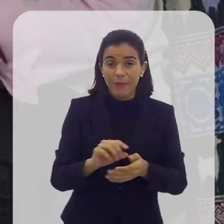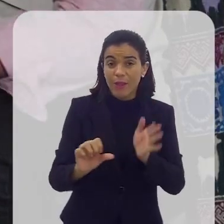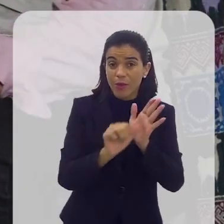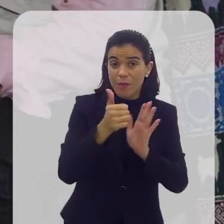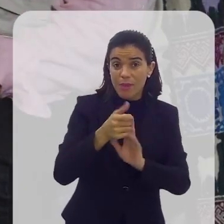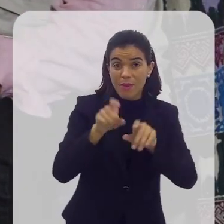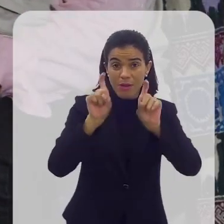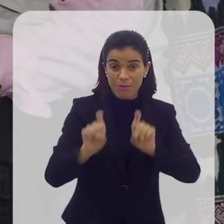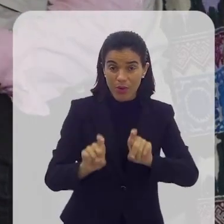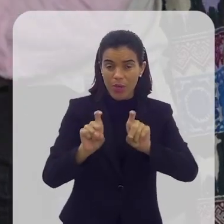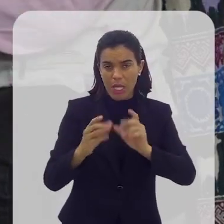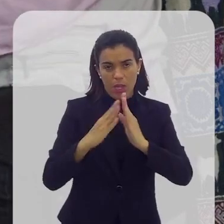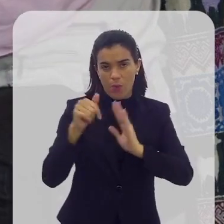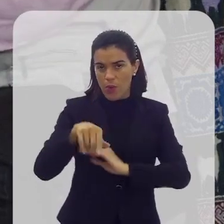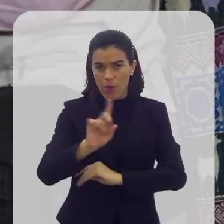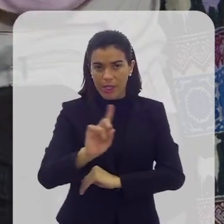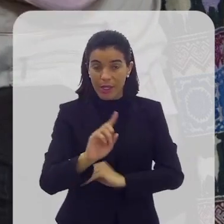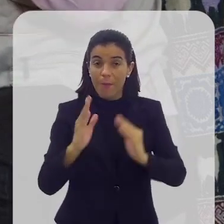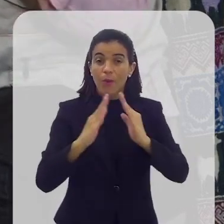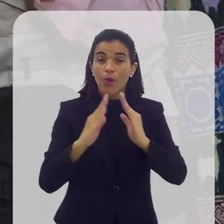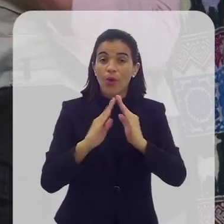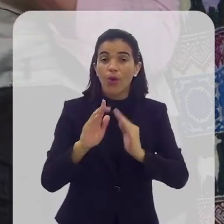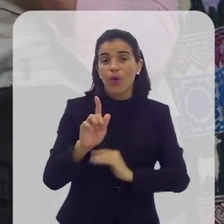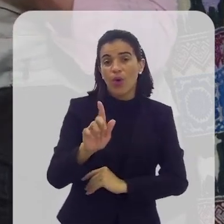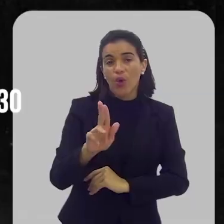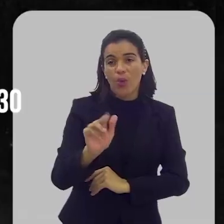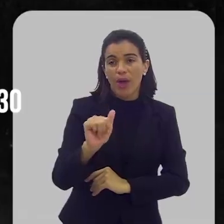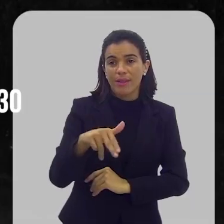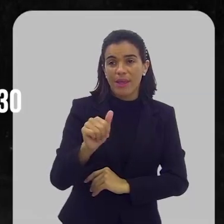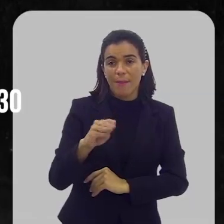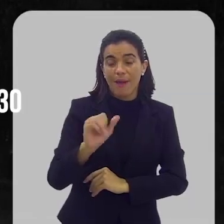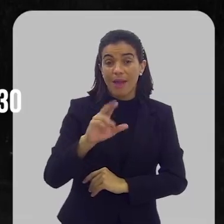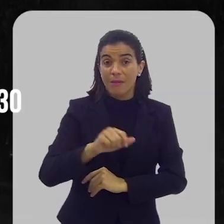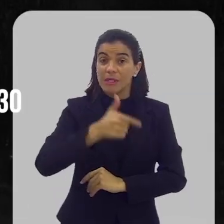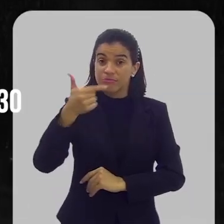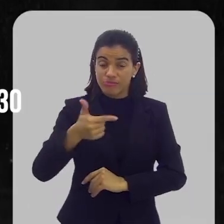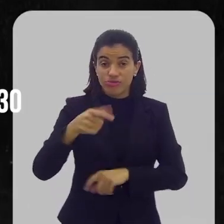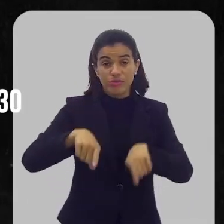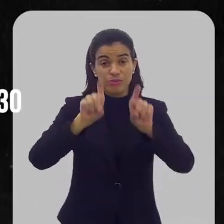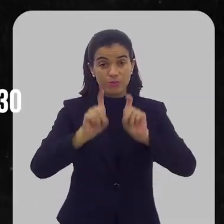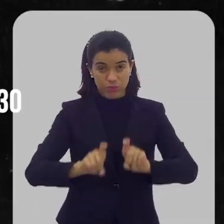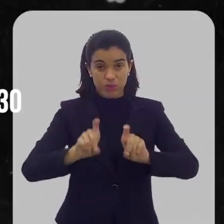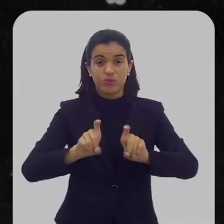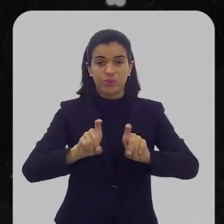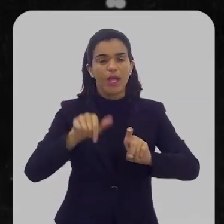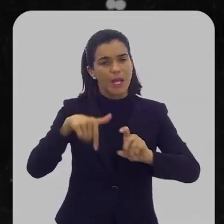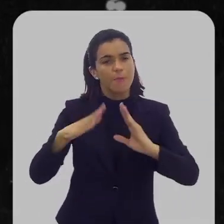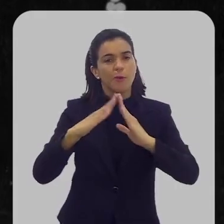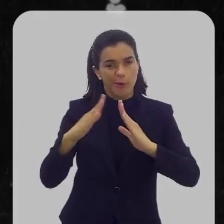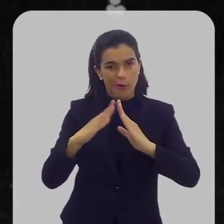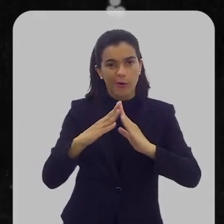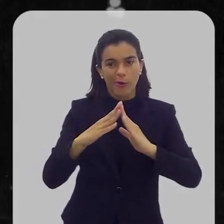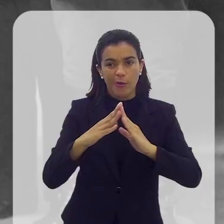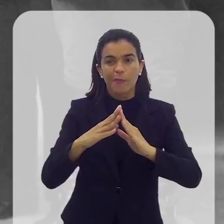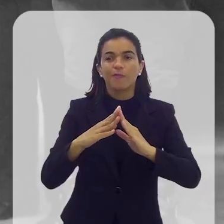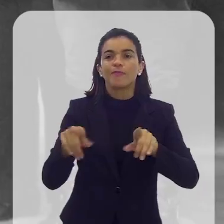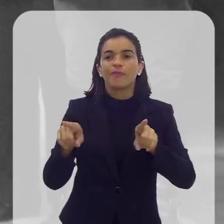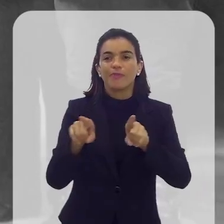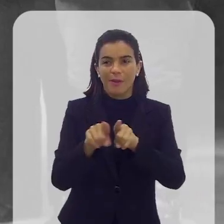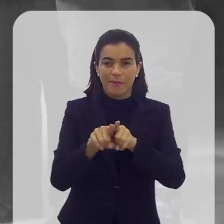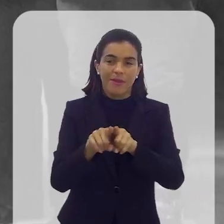também, aqui foi ocorreu a assinatura da entrada na Primeira Guerra Mundial, em 1917, se eu não me engano,